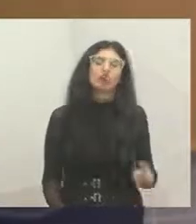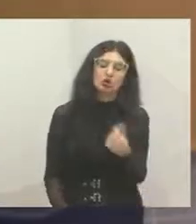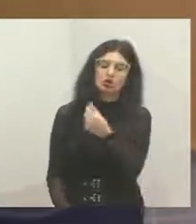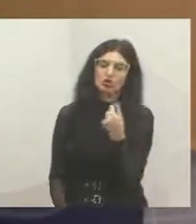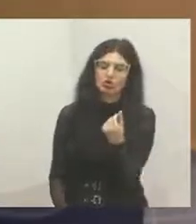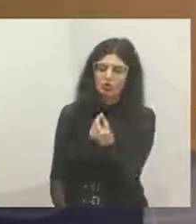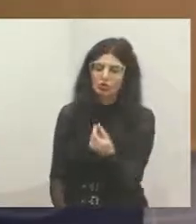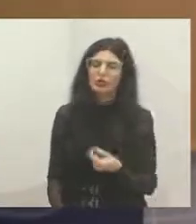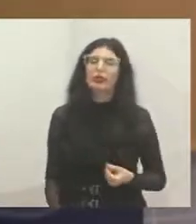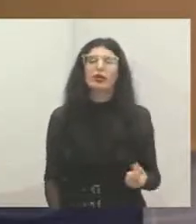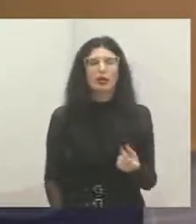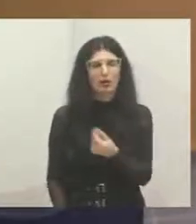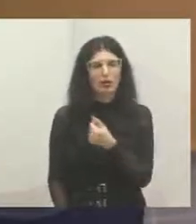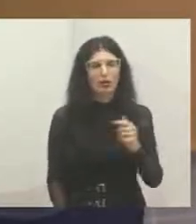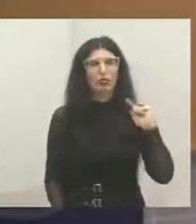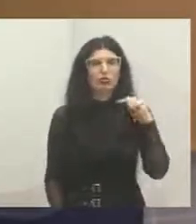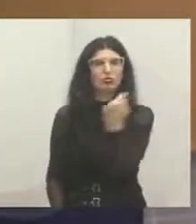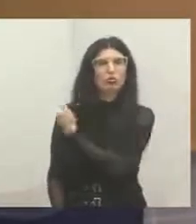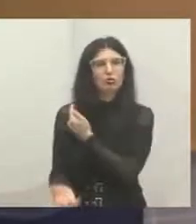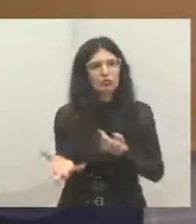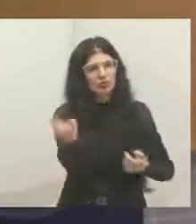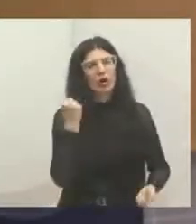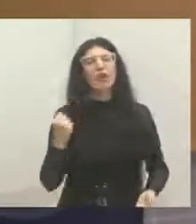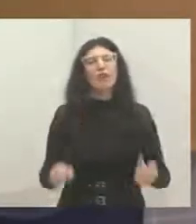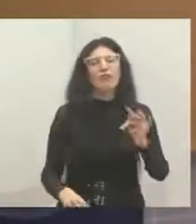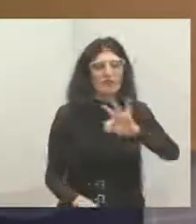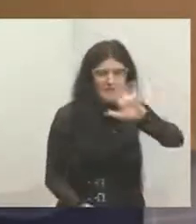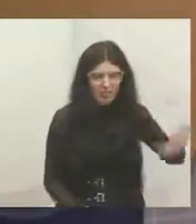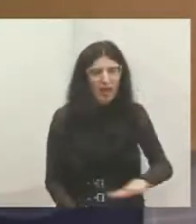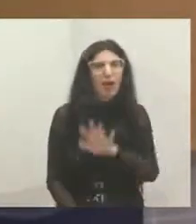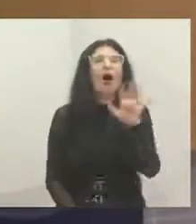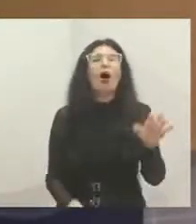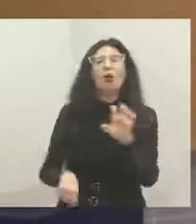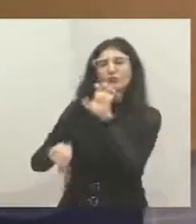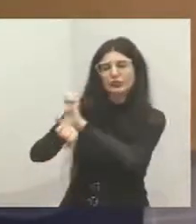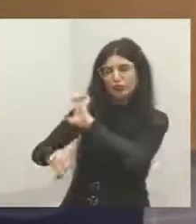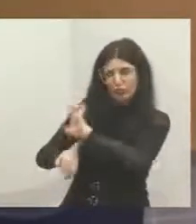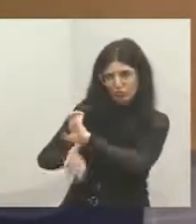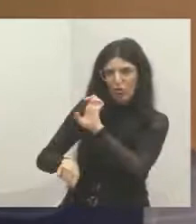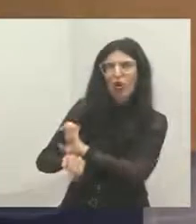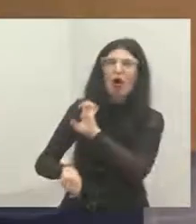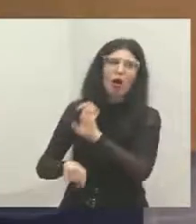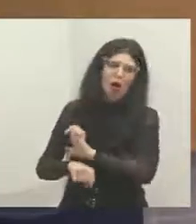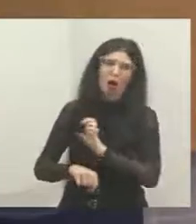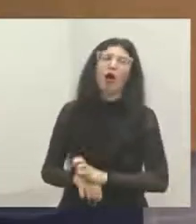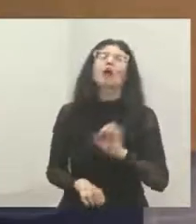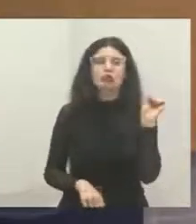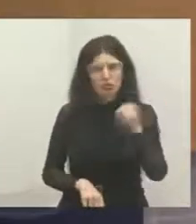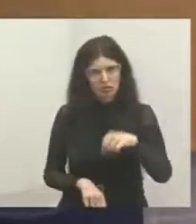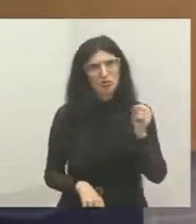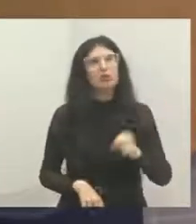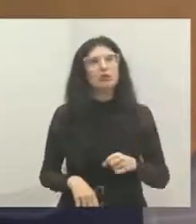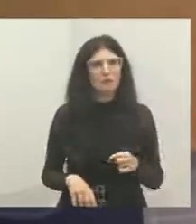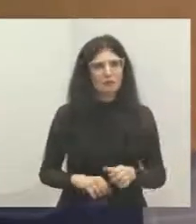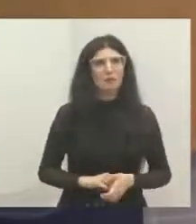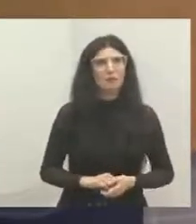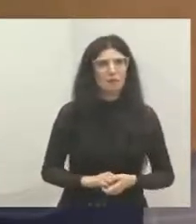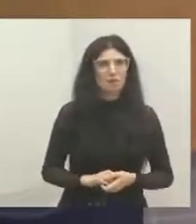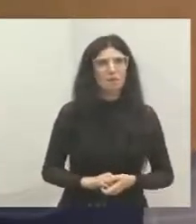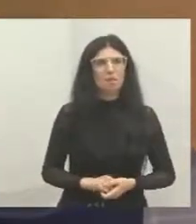de diversas fontes, como você mencionou. Federal, estadual, federal, estadual. Outras receitas. Então, a gente recebeu fontes, né? E essas fontes,